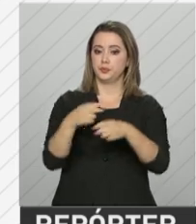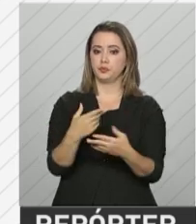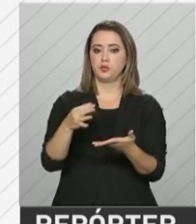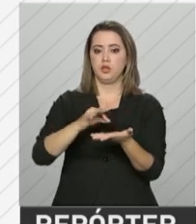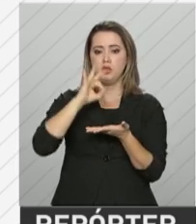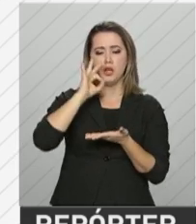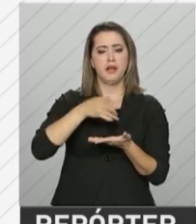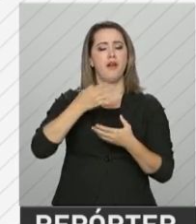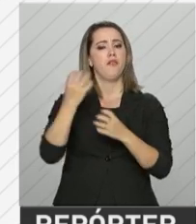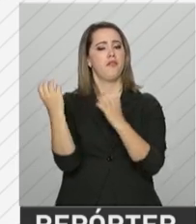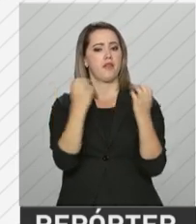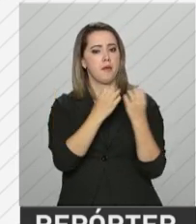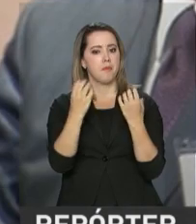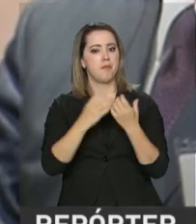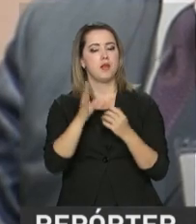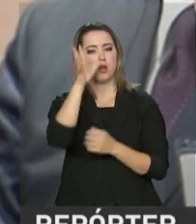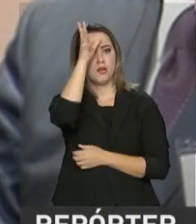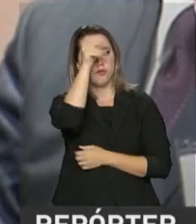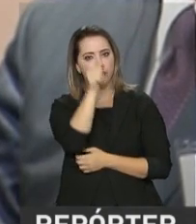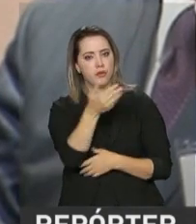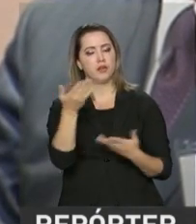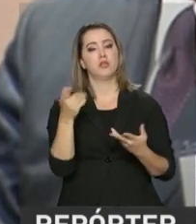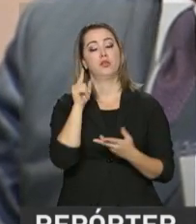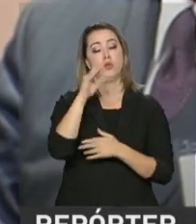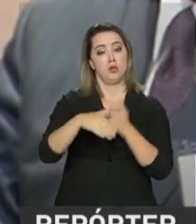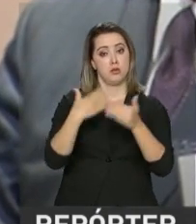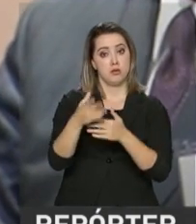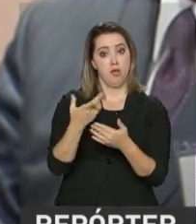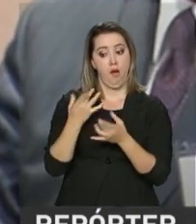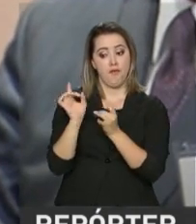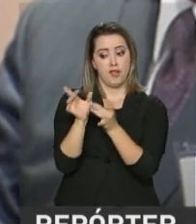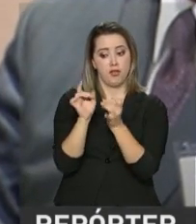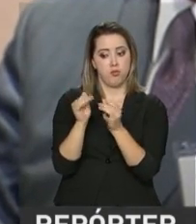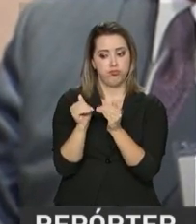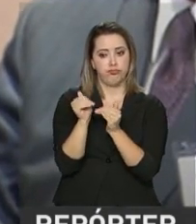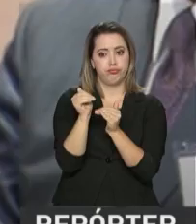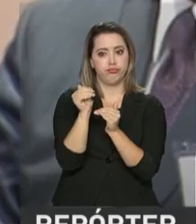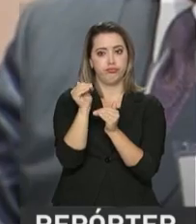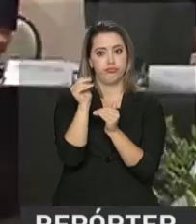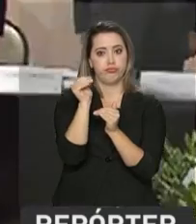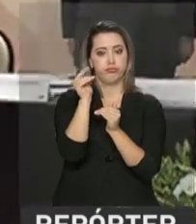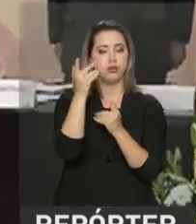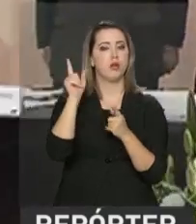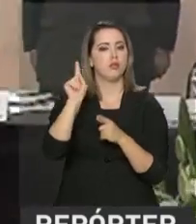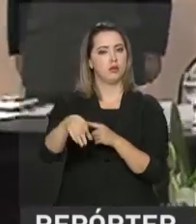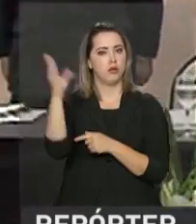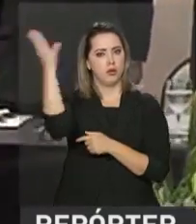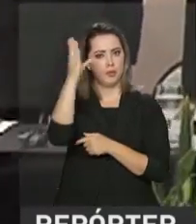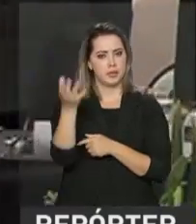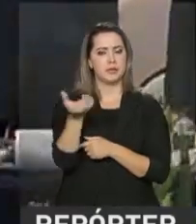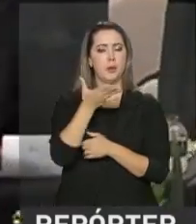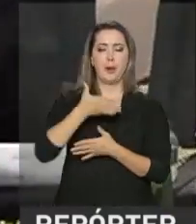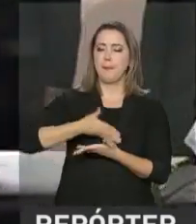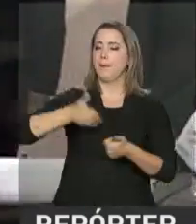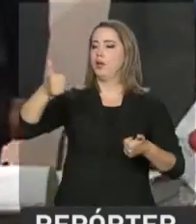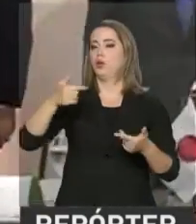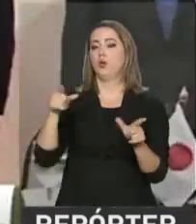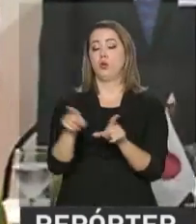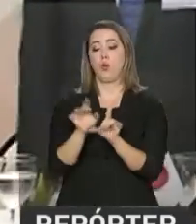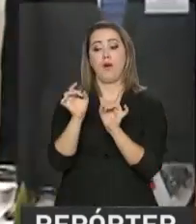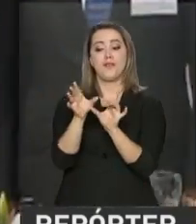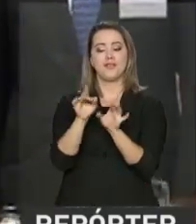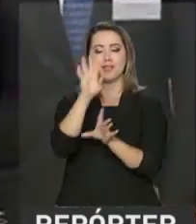café, milho e frango. Um desempenho que, segundo o ministro da Agricultura, Blairo Maggi, o Brasil quer melhorar, com a